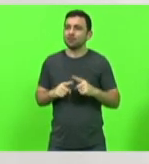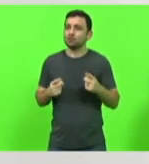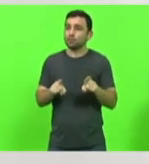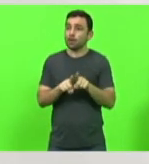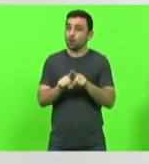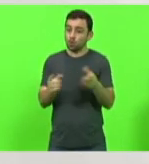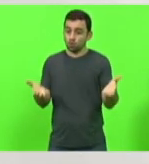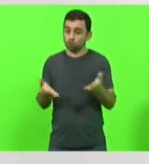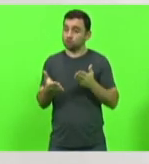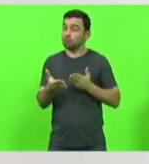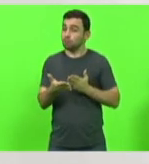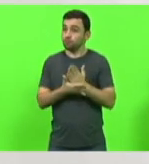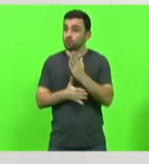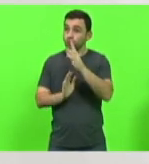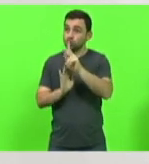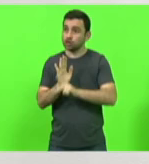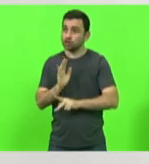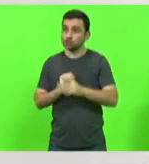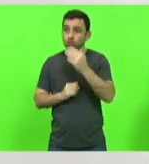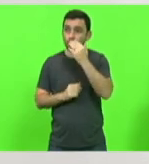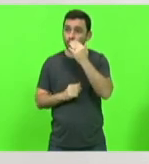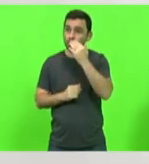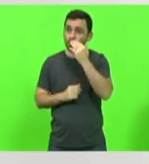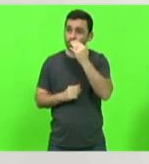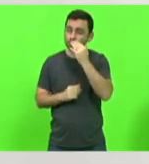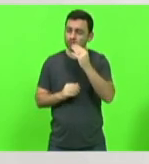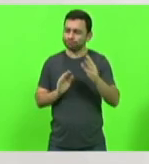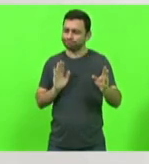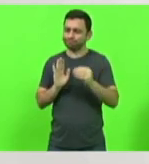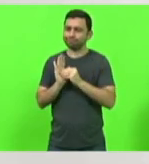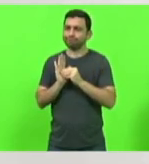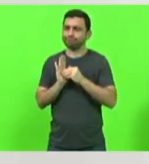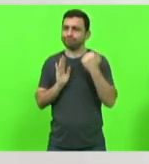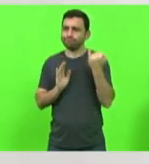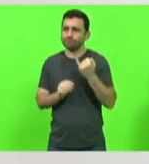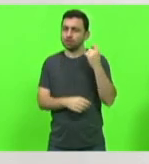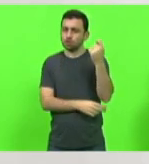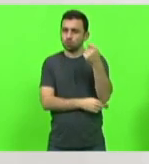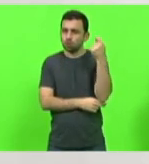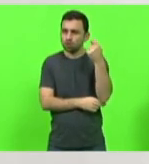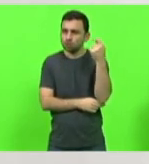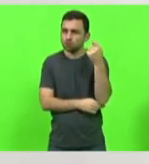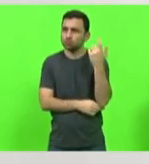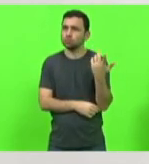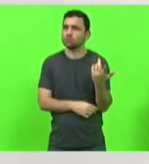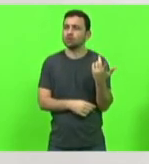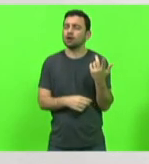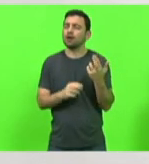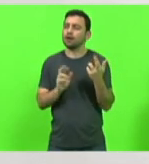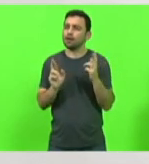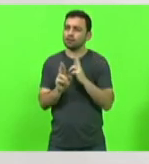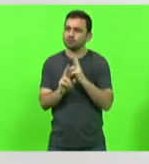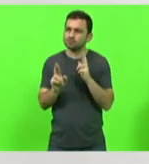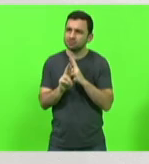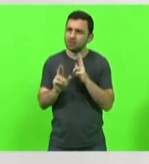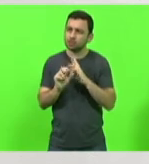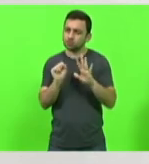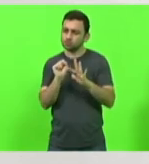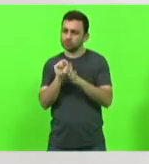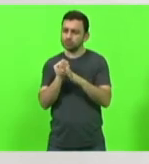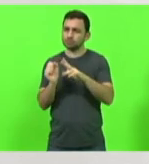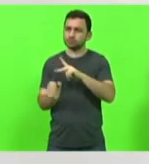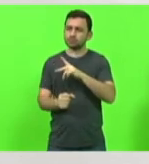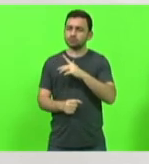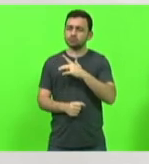Sopelsa colocou como importantíssimo, o Rio Grande do Sul e Santa Catarina, por exemplo, com relação à segurança e à saúde do seu